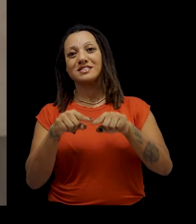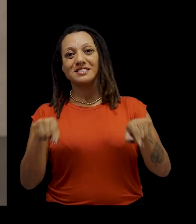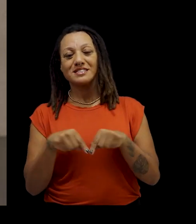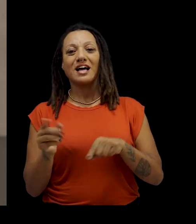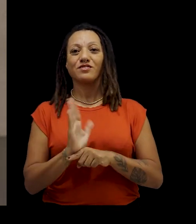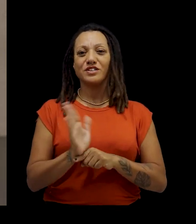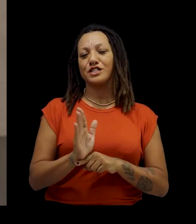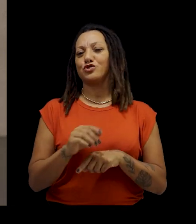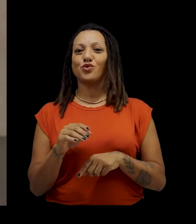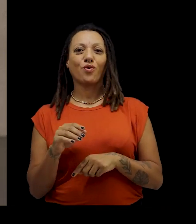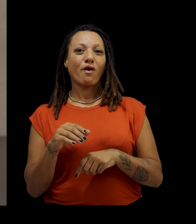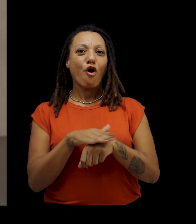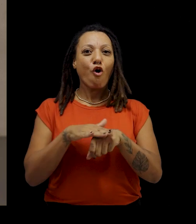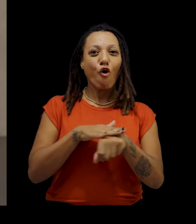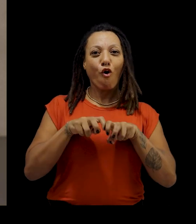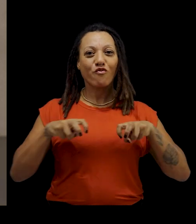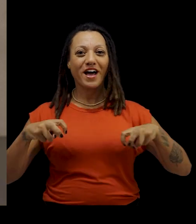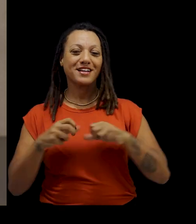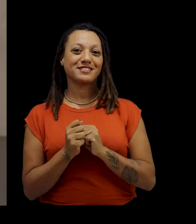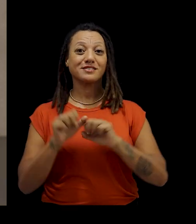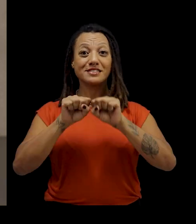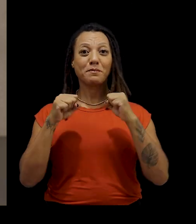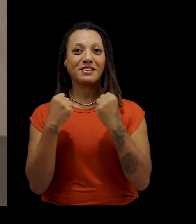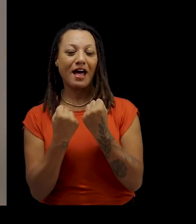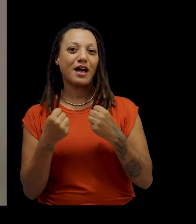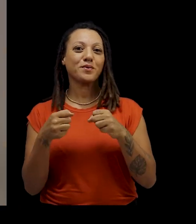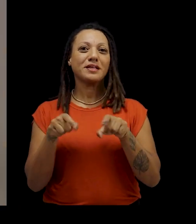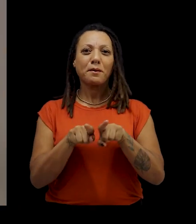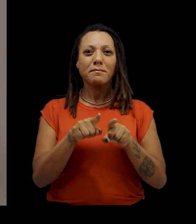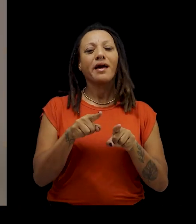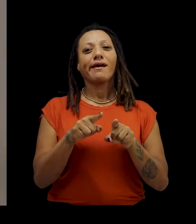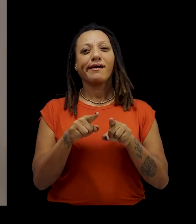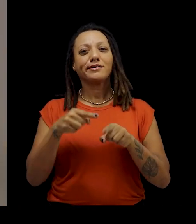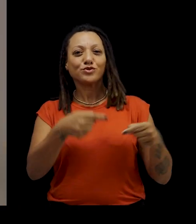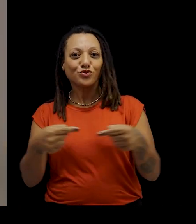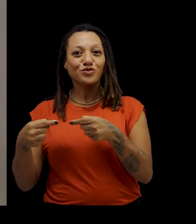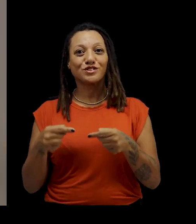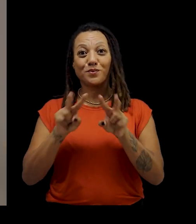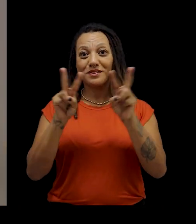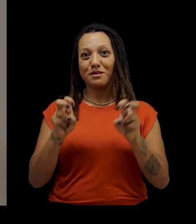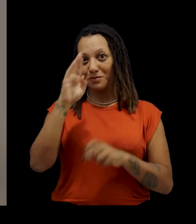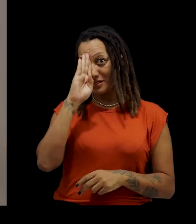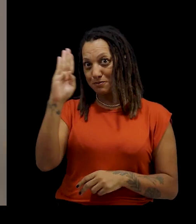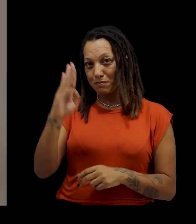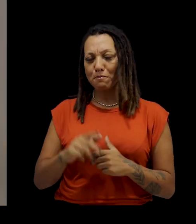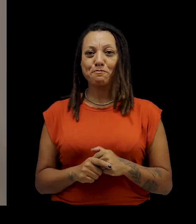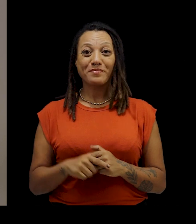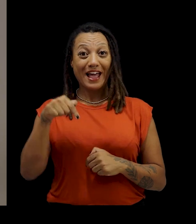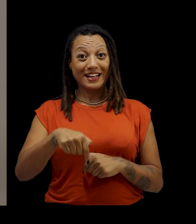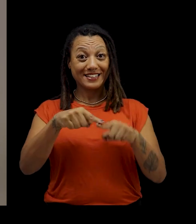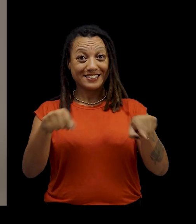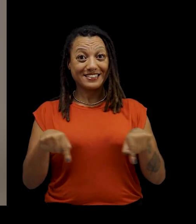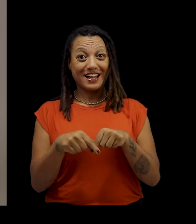vídeo, conversas, seminários e uma grande coletiva relacionadas a esse tema central. E aqui